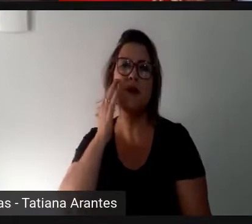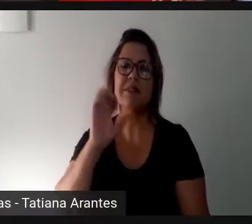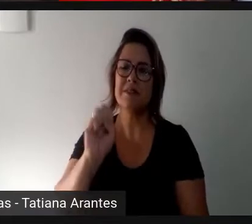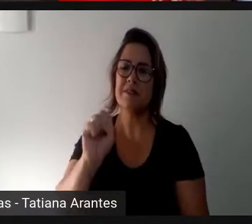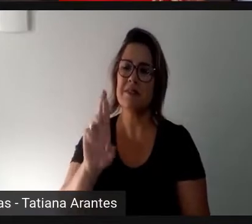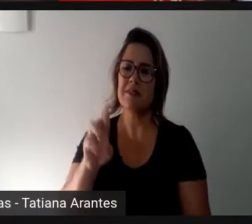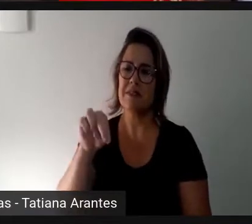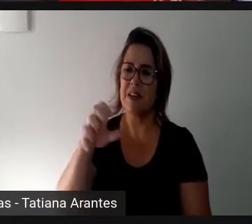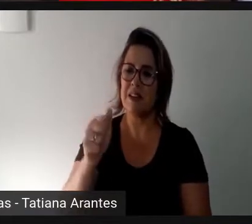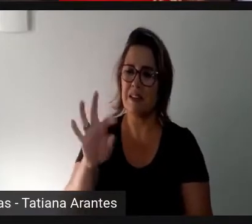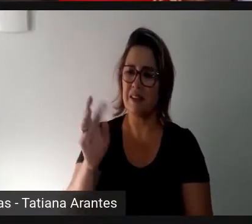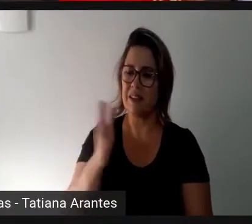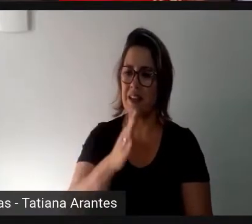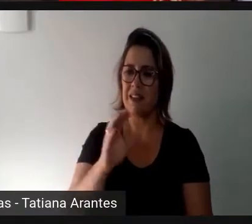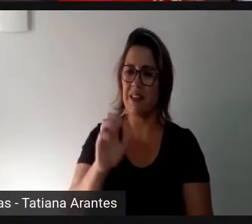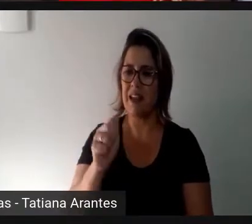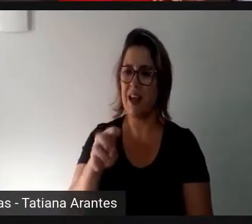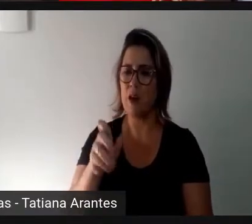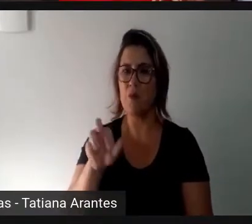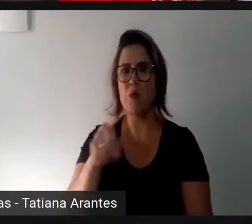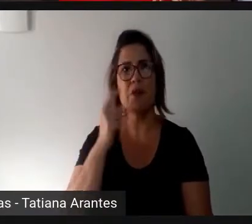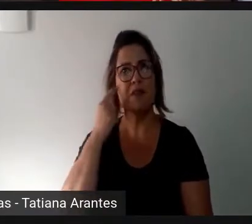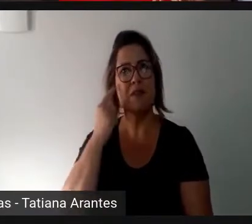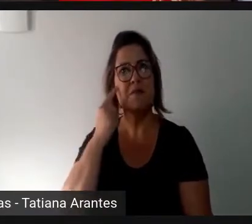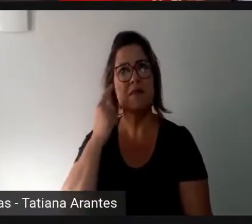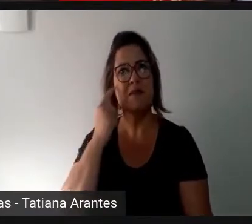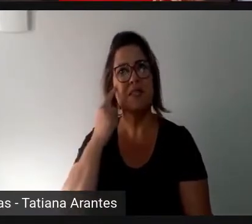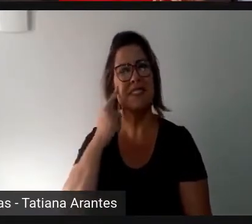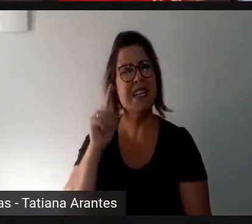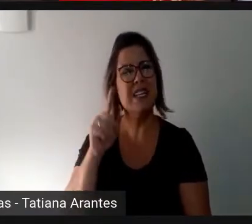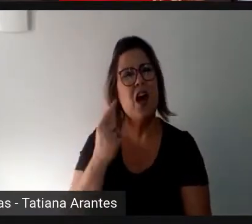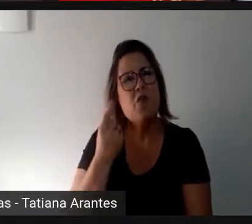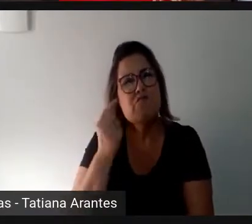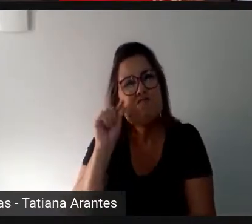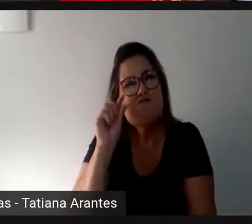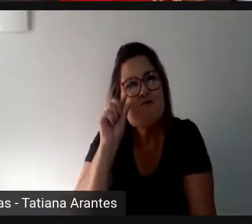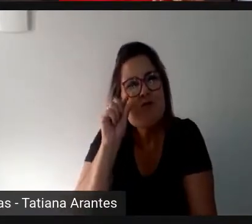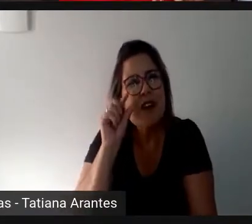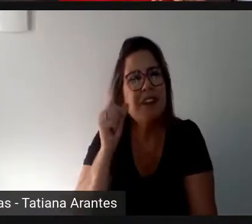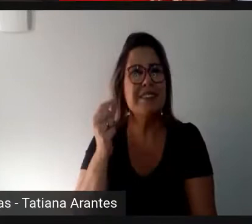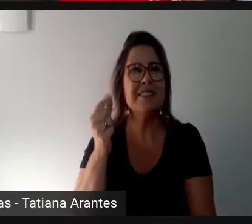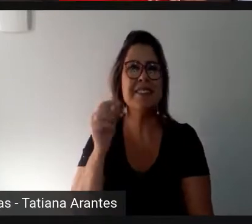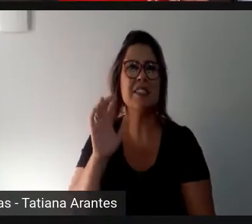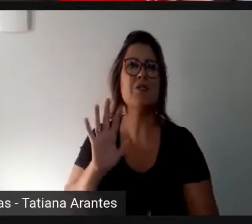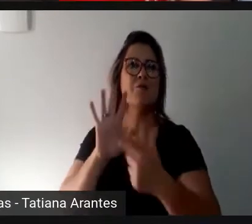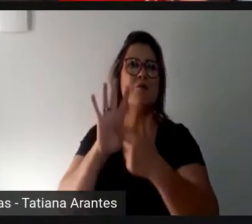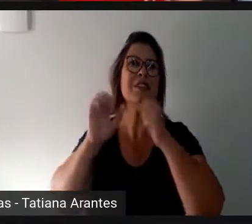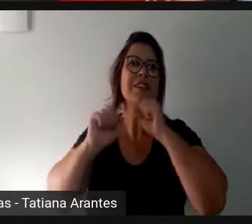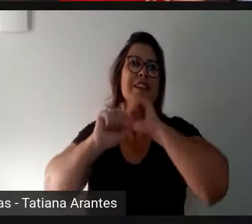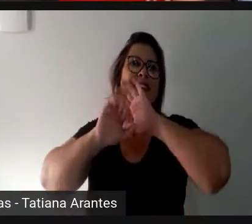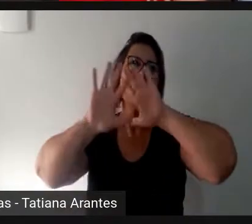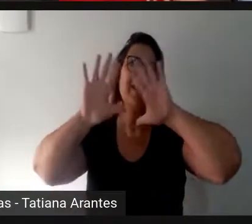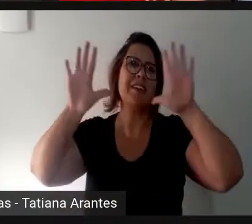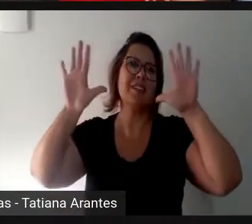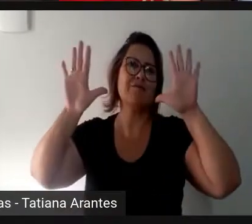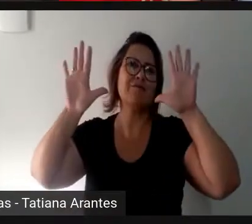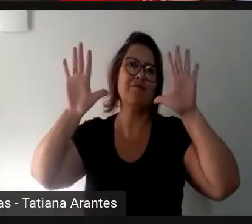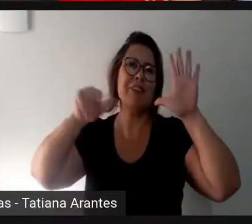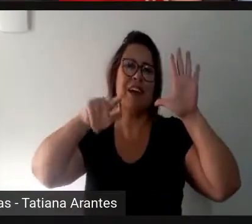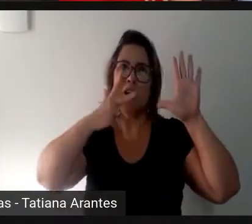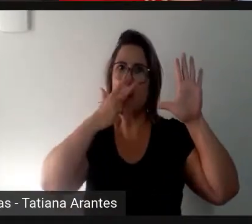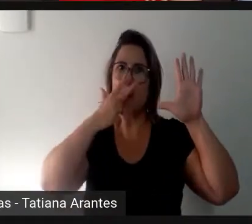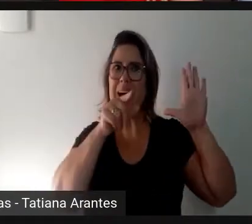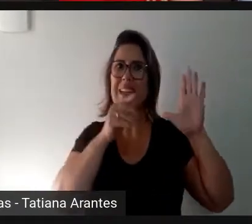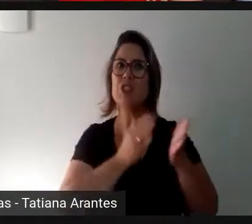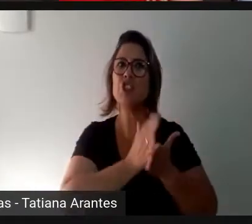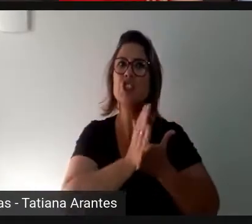se você... Olha, eu não tenho condições de fazer nada. Se você tiver um dinheirinho no seu orçamento, transparência ajuda muito. Às vezes é chato para o servidor que tem que